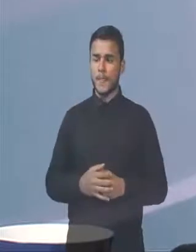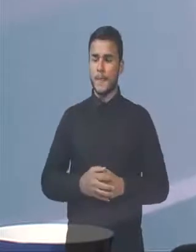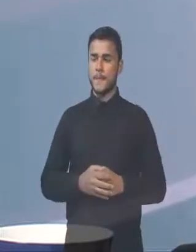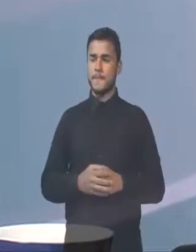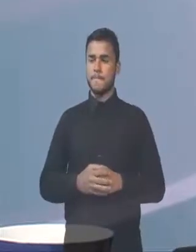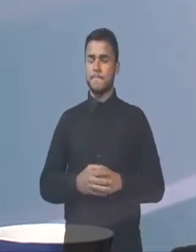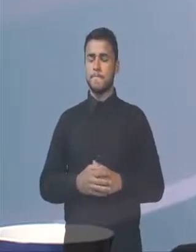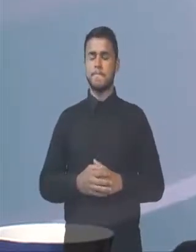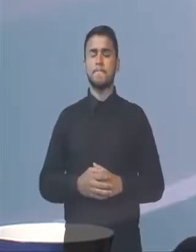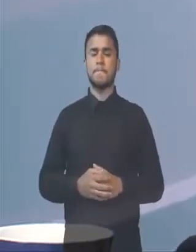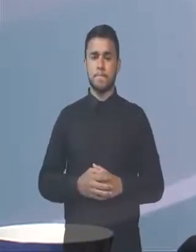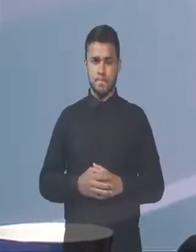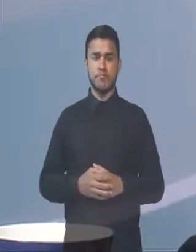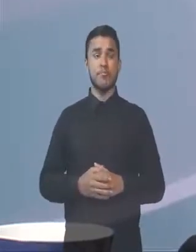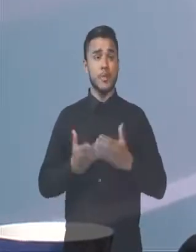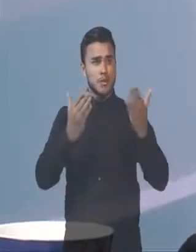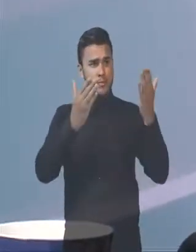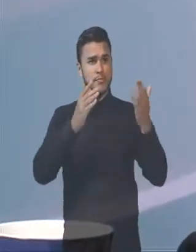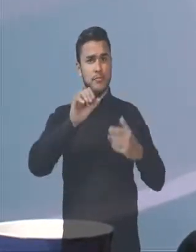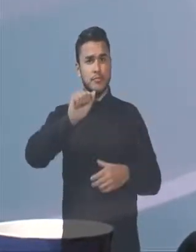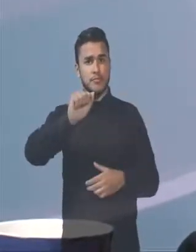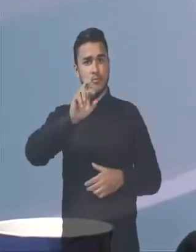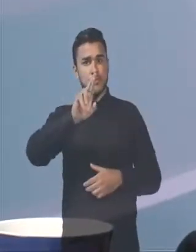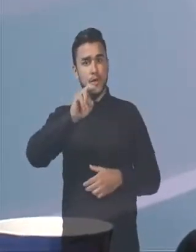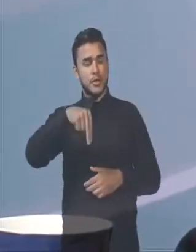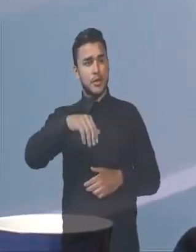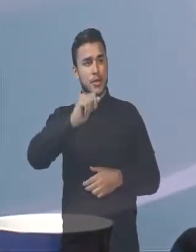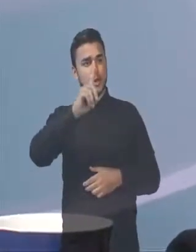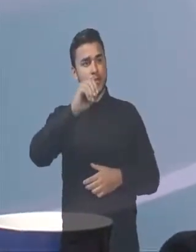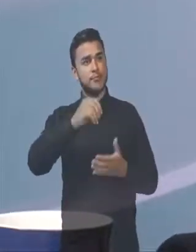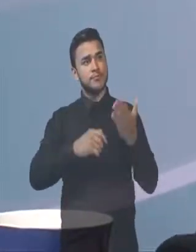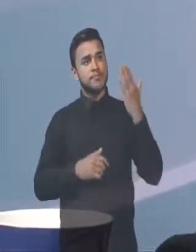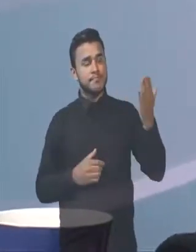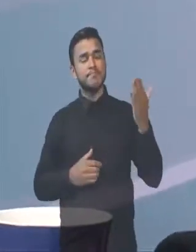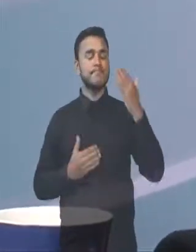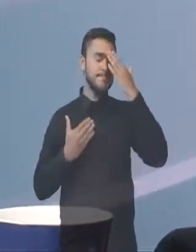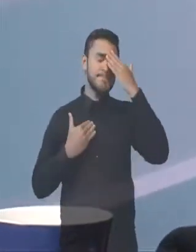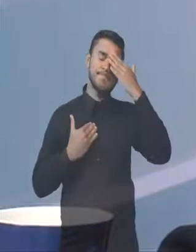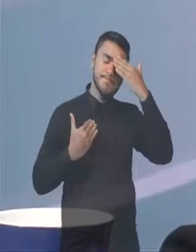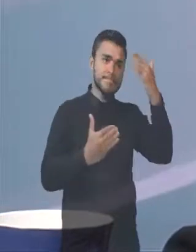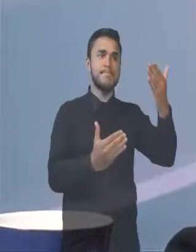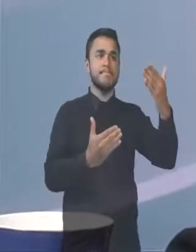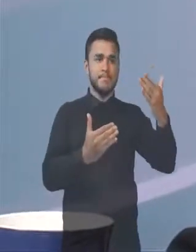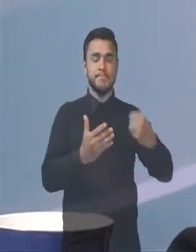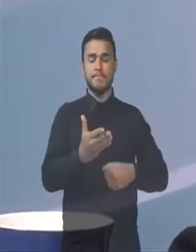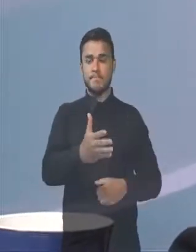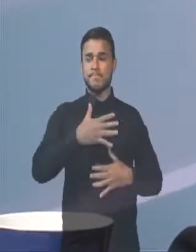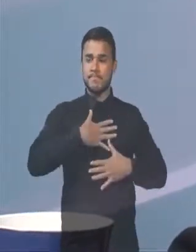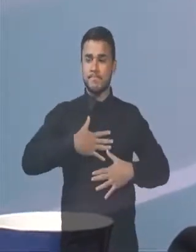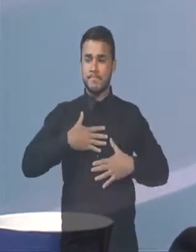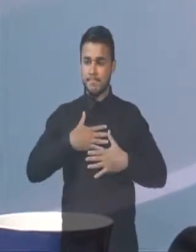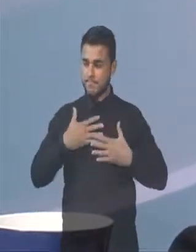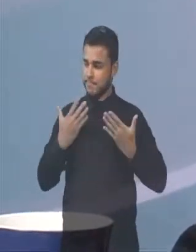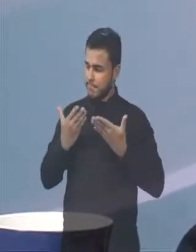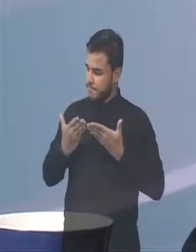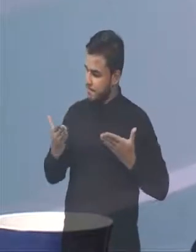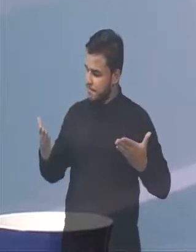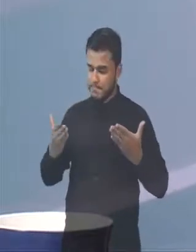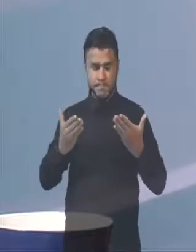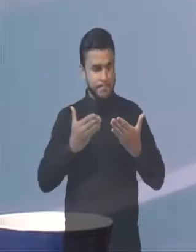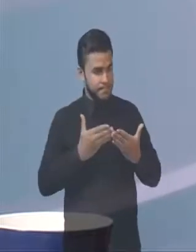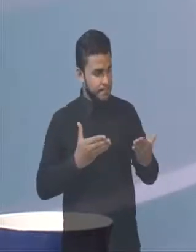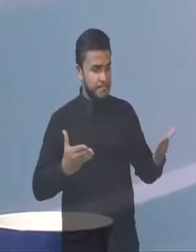Arnaldo, prazer cumprimentá-lo, alegria de estar aqui no seu programa e ao lado de pessoas que eu